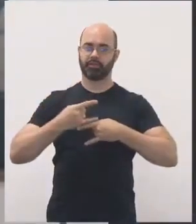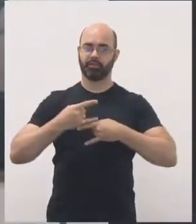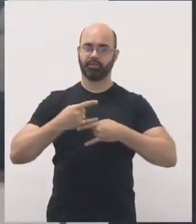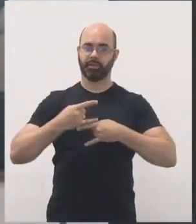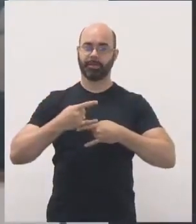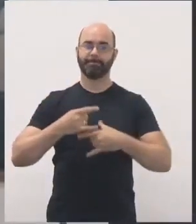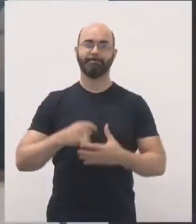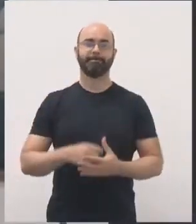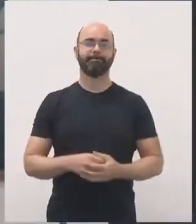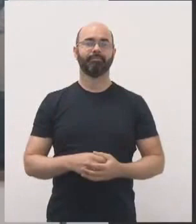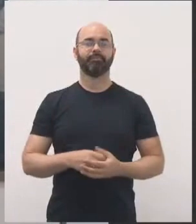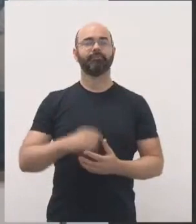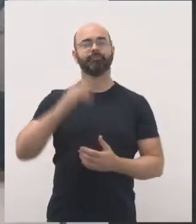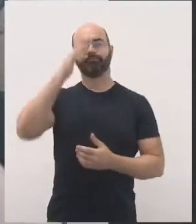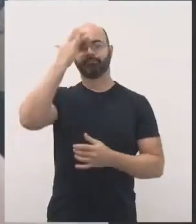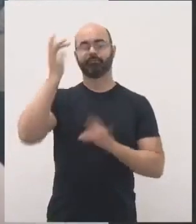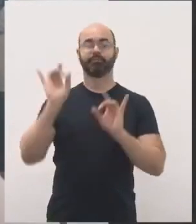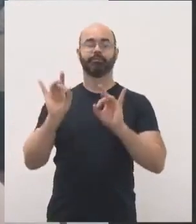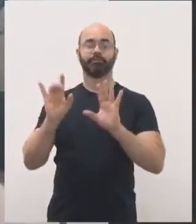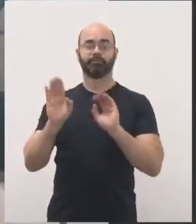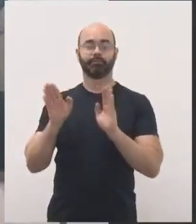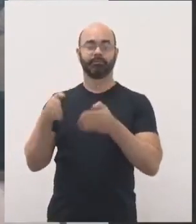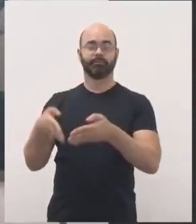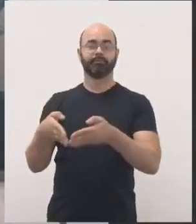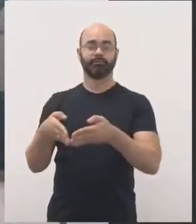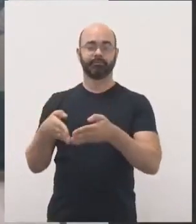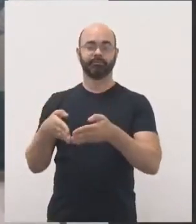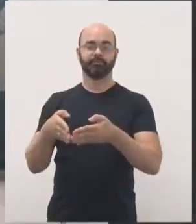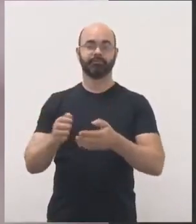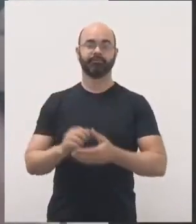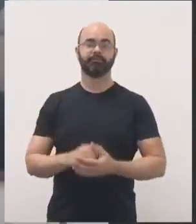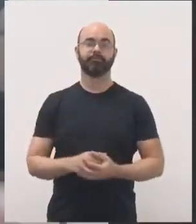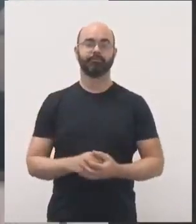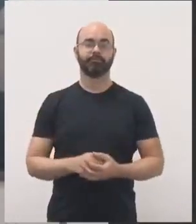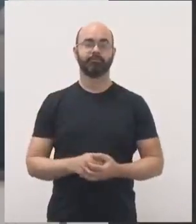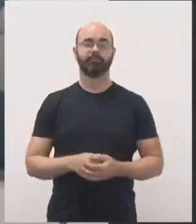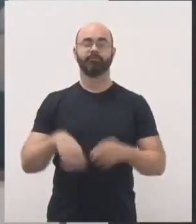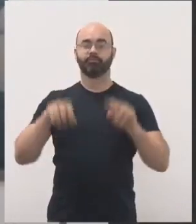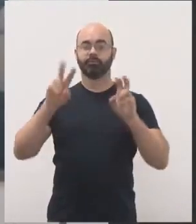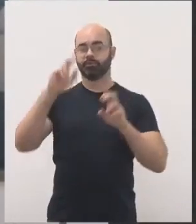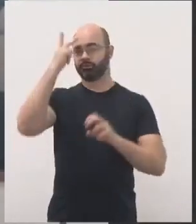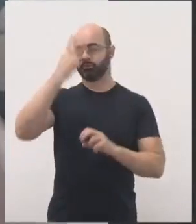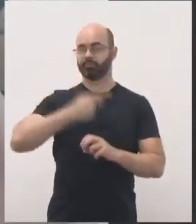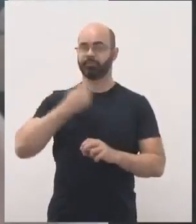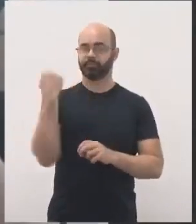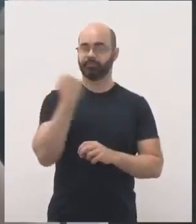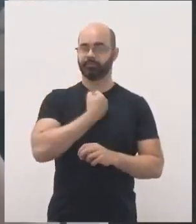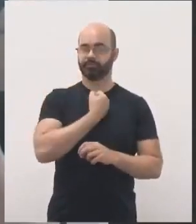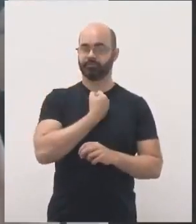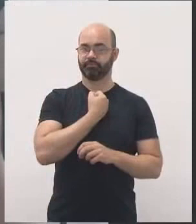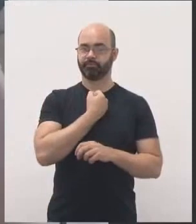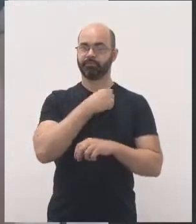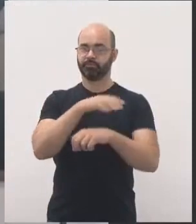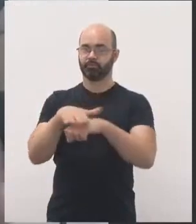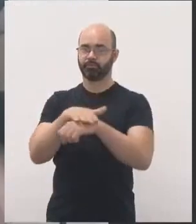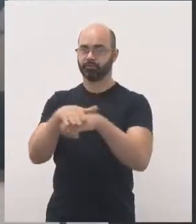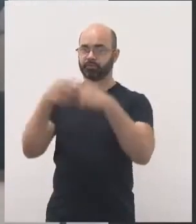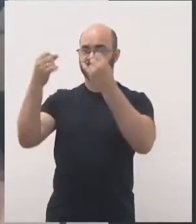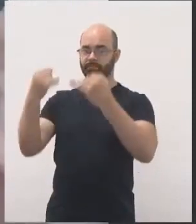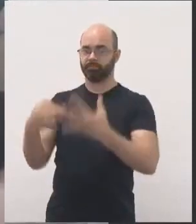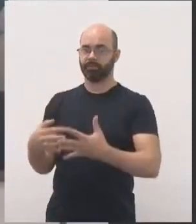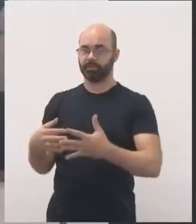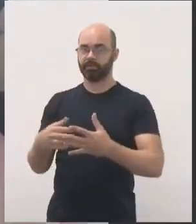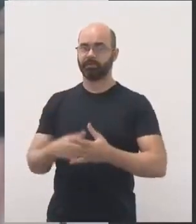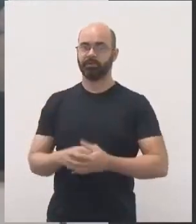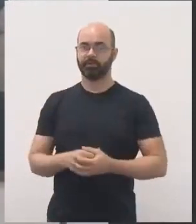um especialista, vai falar exatamente sobre a questão do suicídio. Aí esse especialista